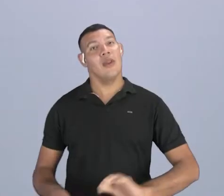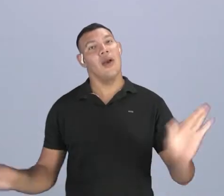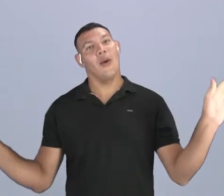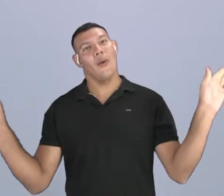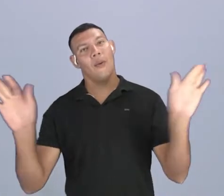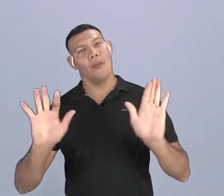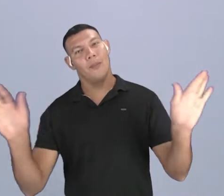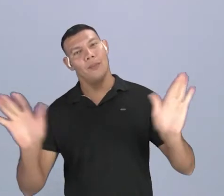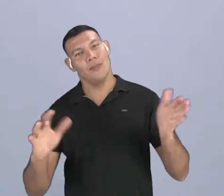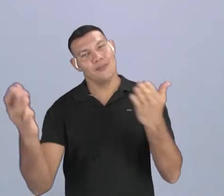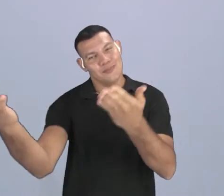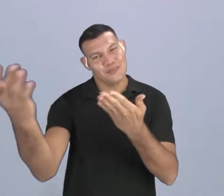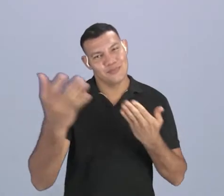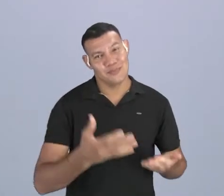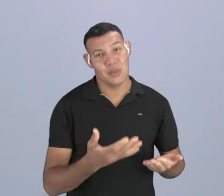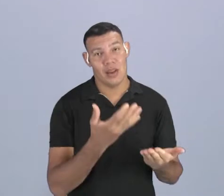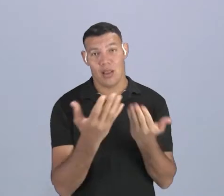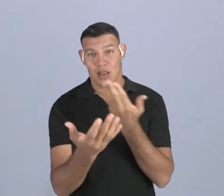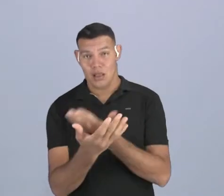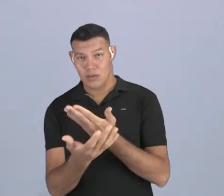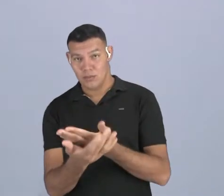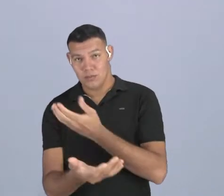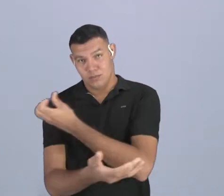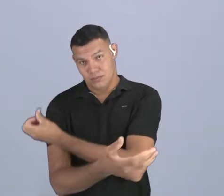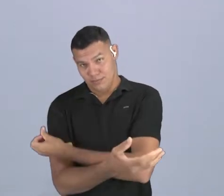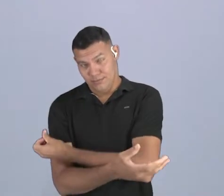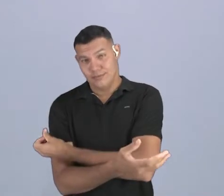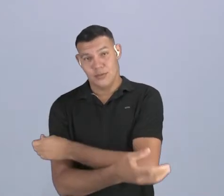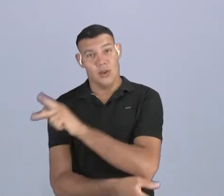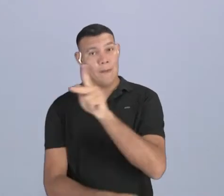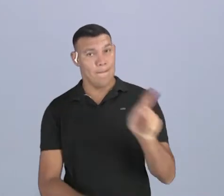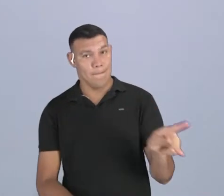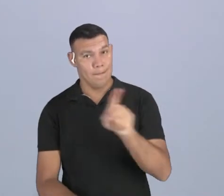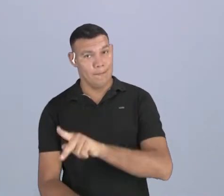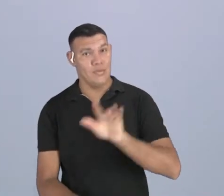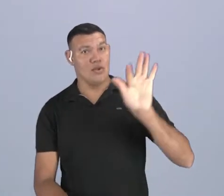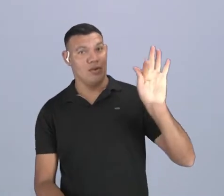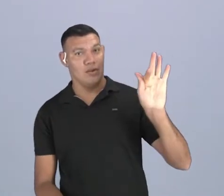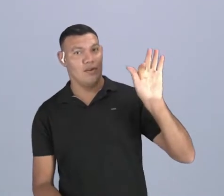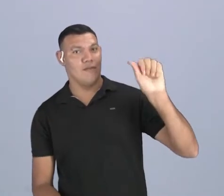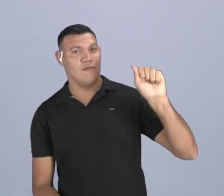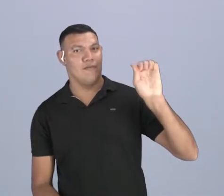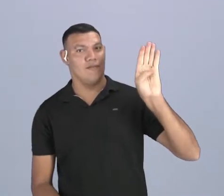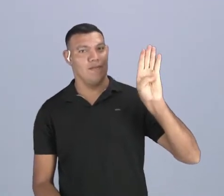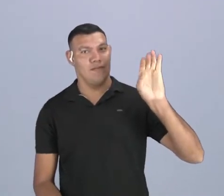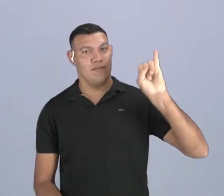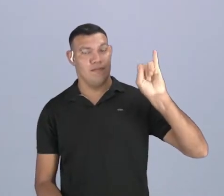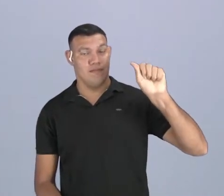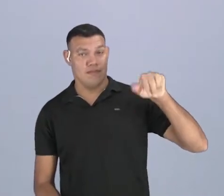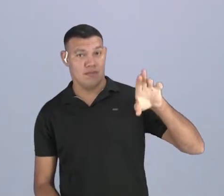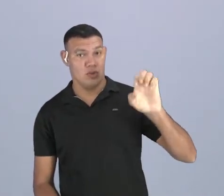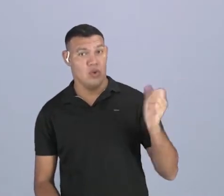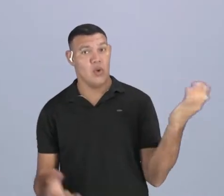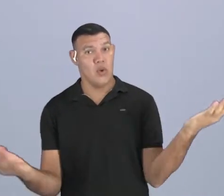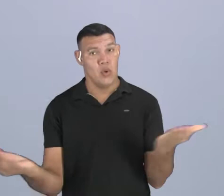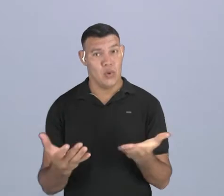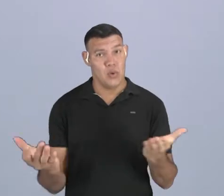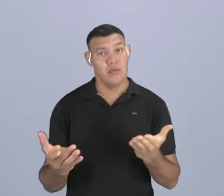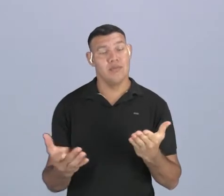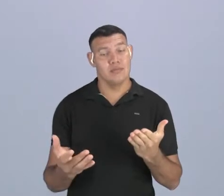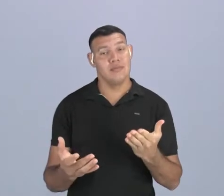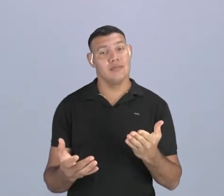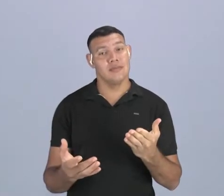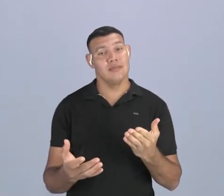Olá, sejam bem-vindos a mais uma aula do sexto ano. Eu sou a professora Fabiane Farias e na aula de hoje nós vamos resolver alguns